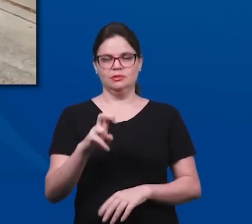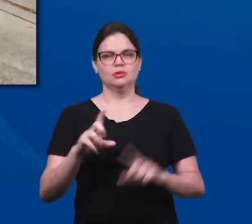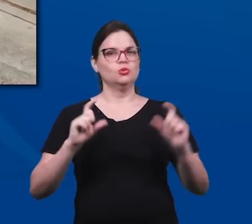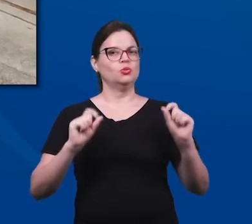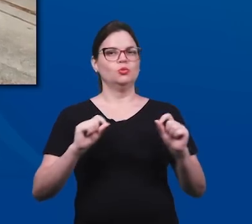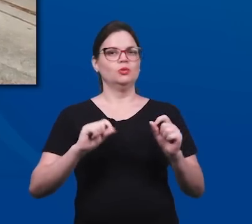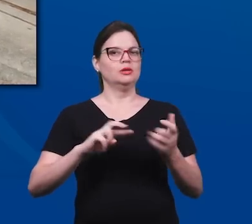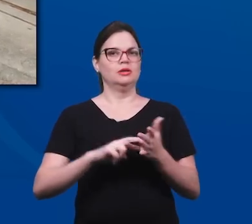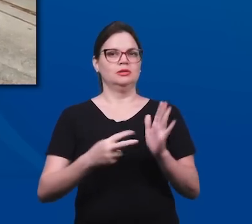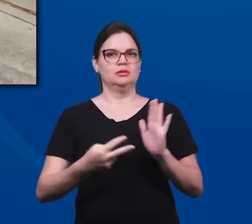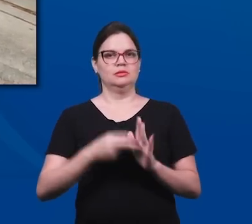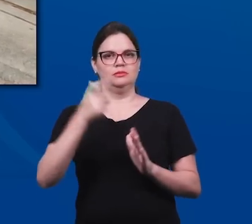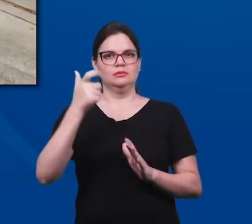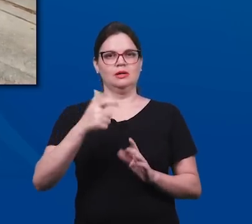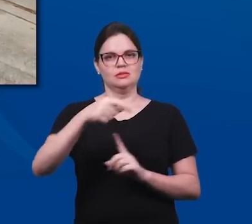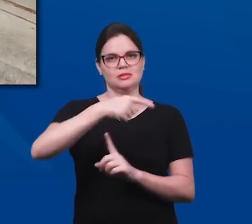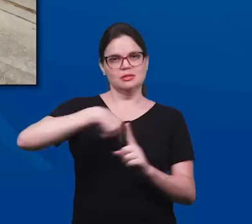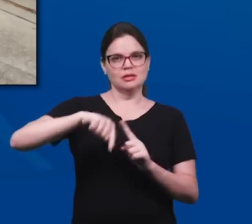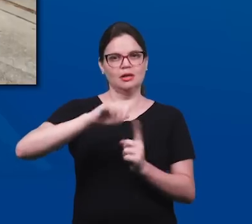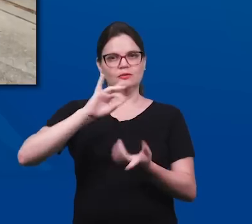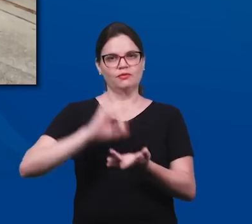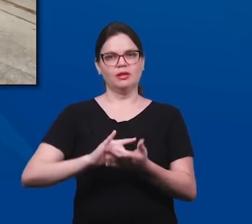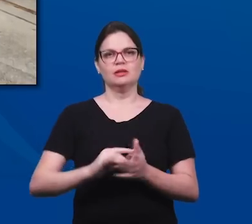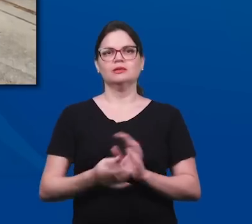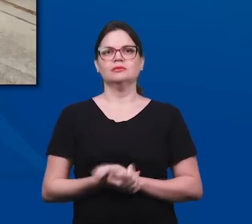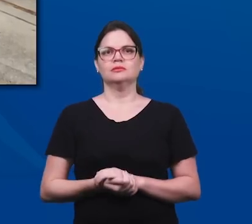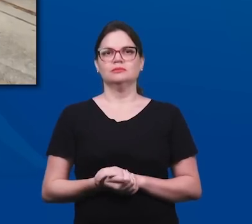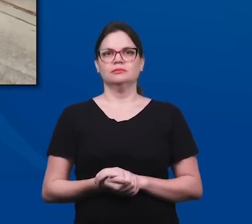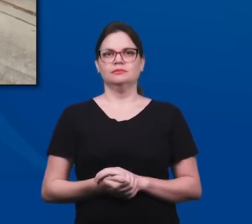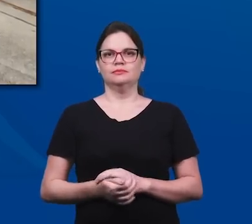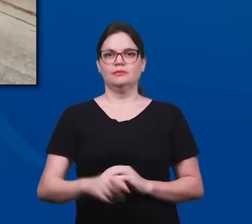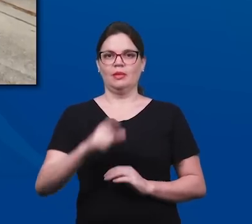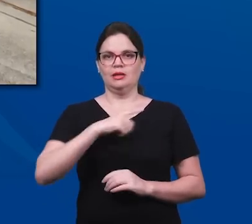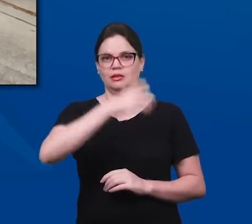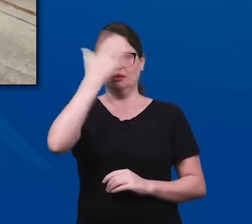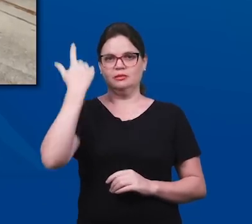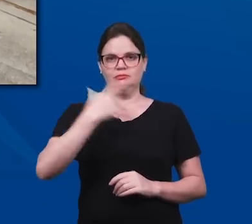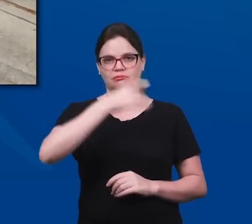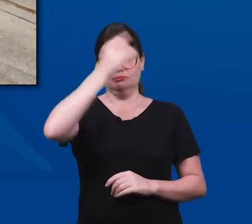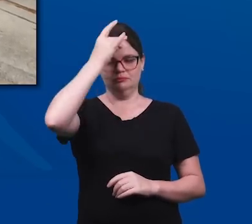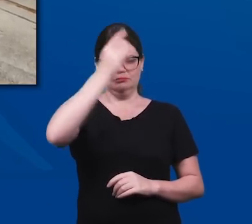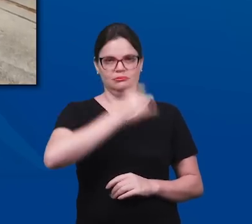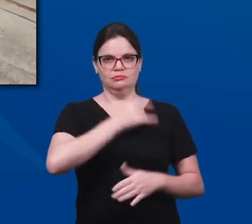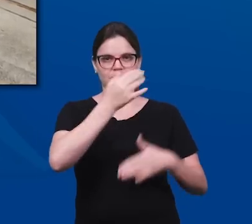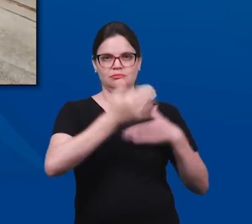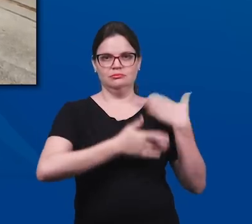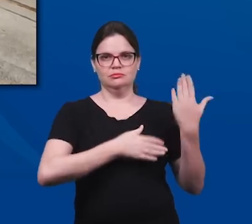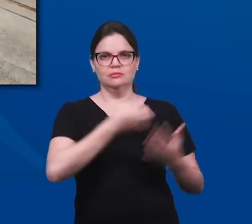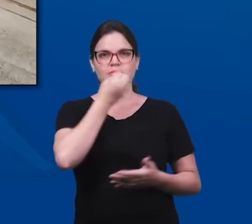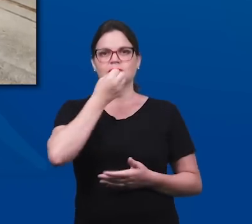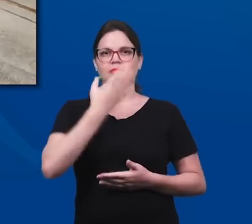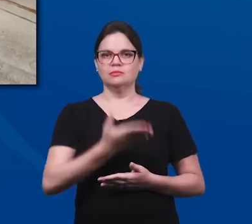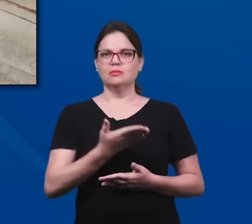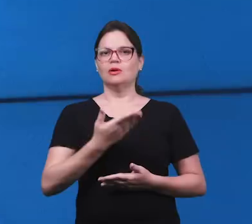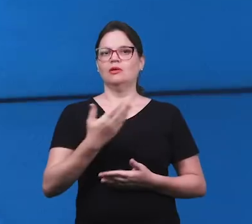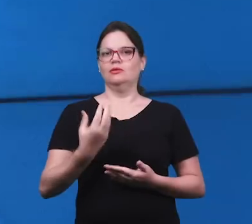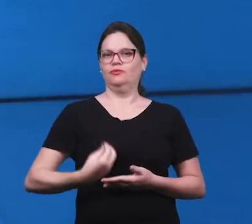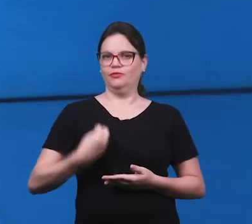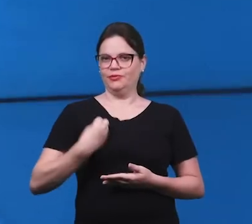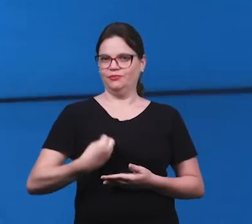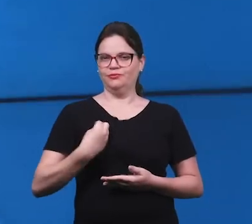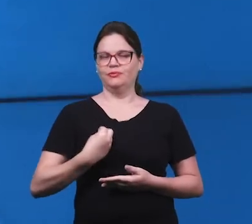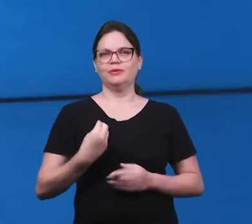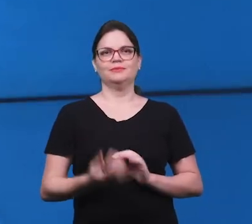o que significa ser santo e verdadeiro? Ser santo em toda maneira de viver. Muito